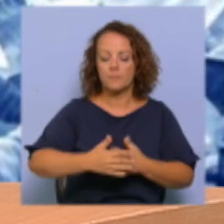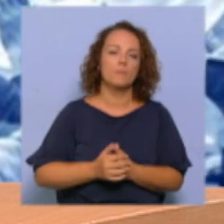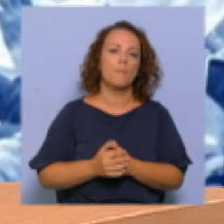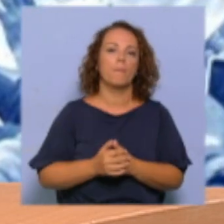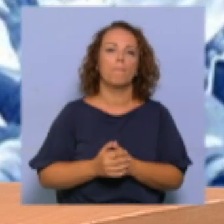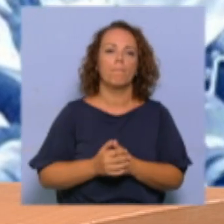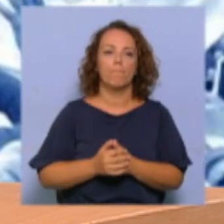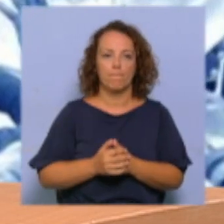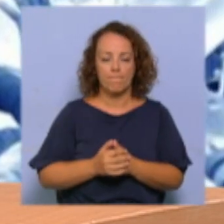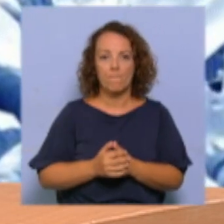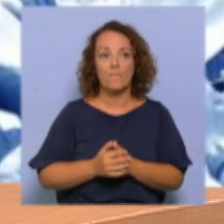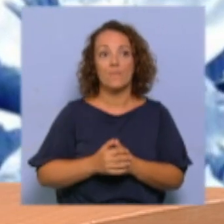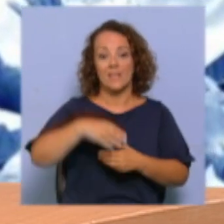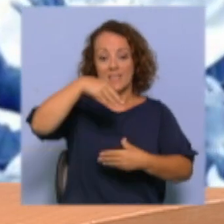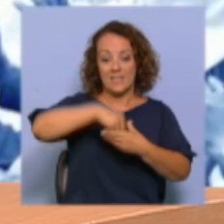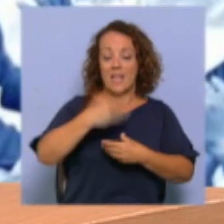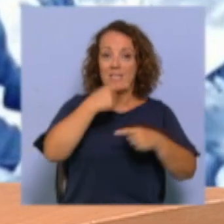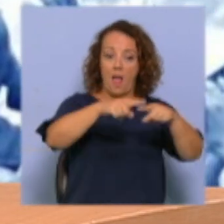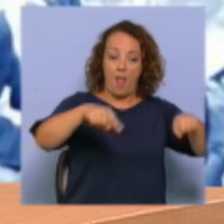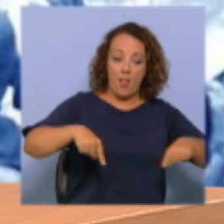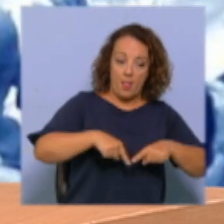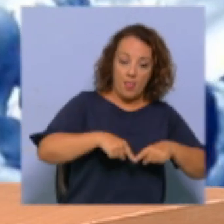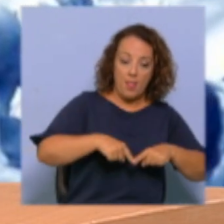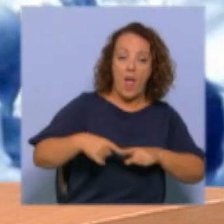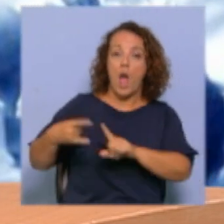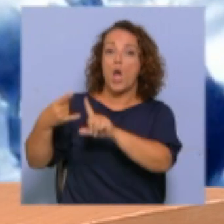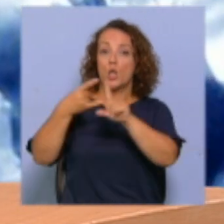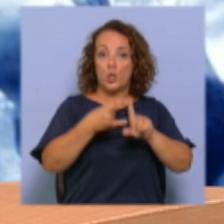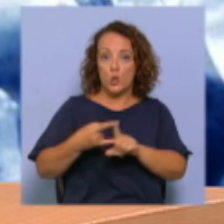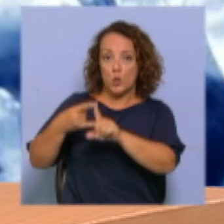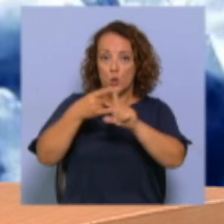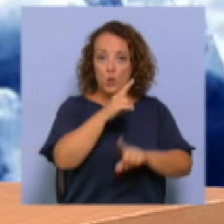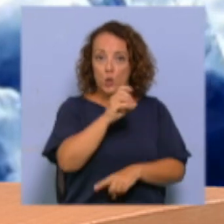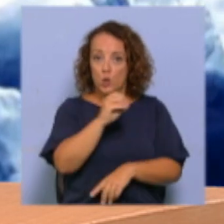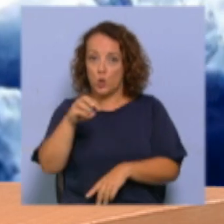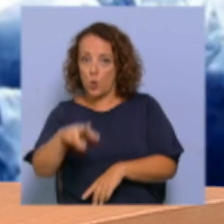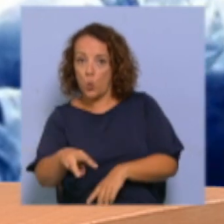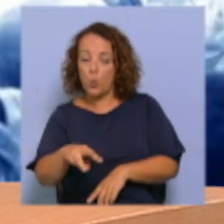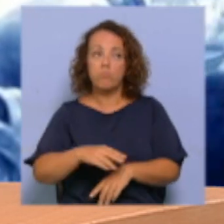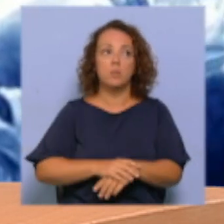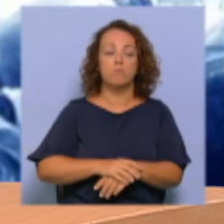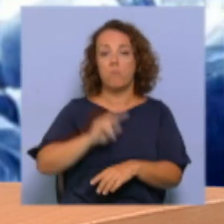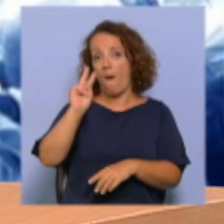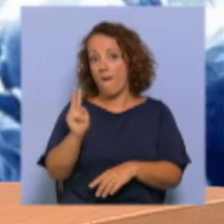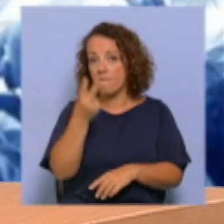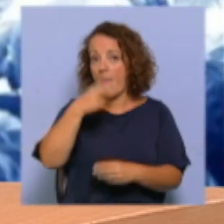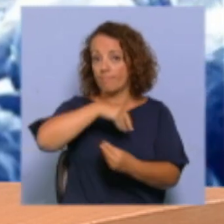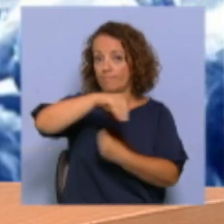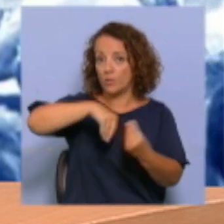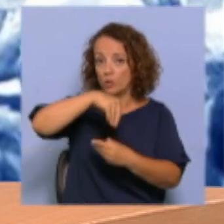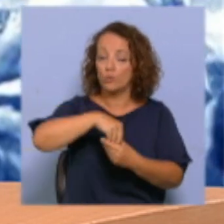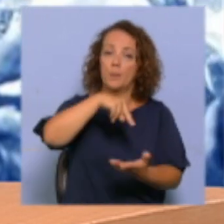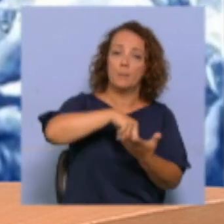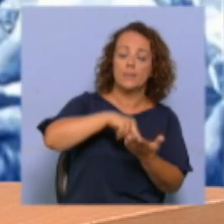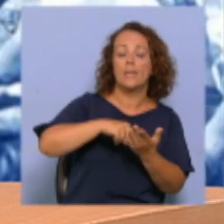Reiniciar as aulas em sala de aula, em Zoom, em sistema misto. E acho que todas as famílias vivem um pouco isso, ou seja, os pais